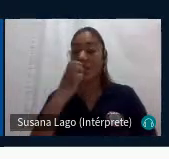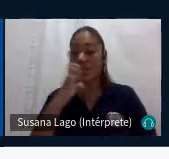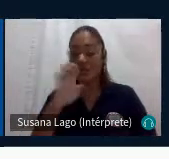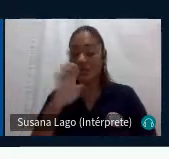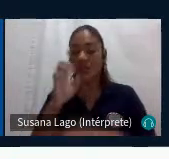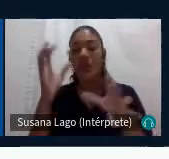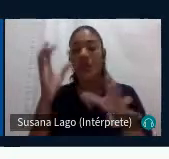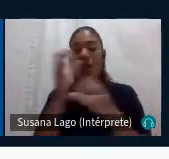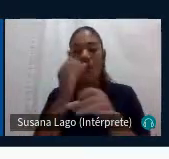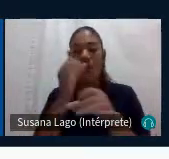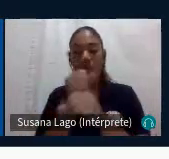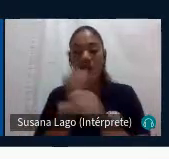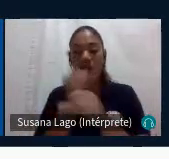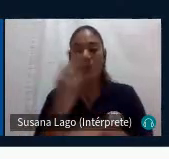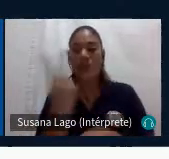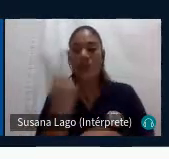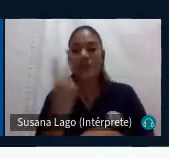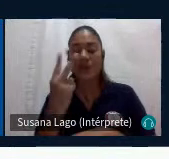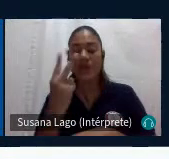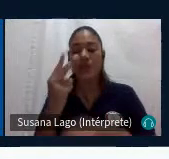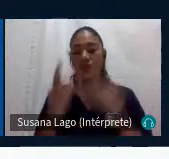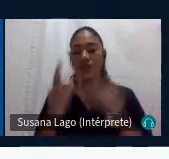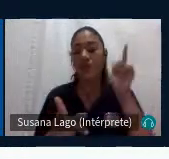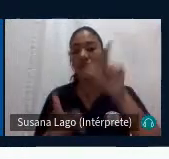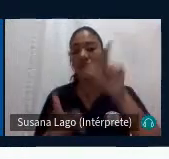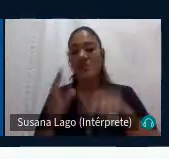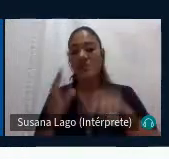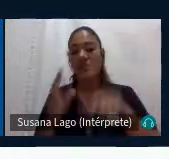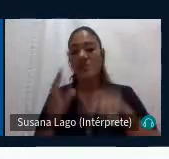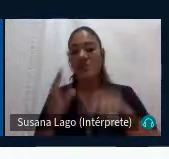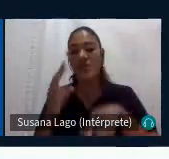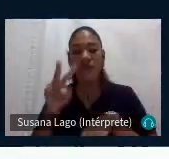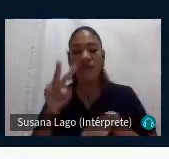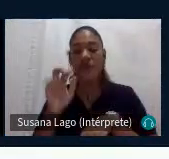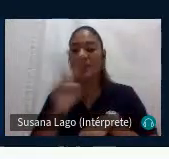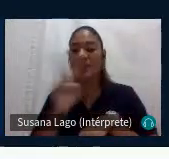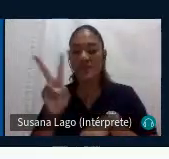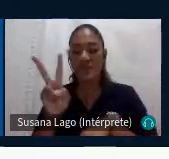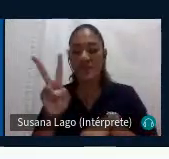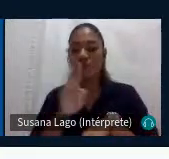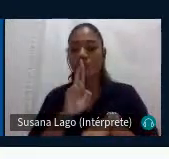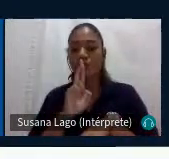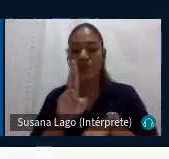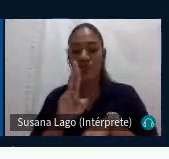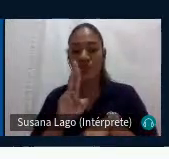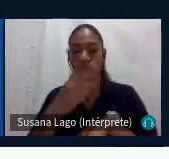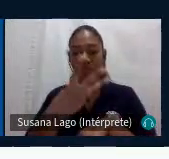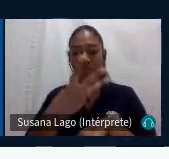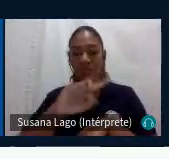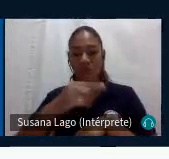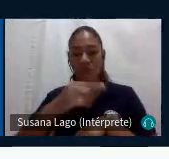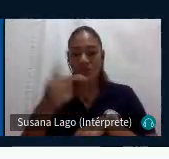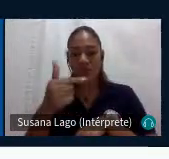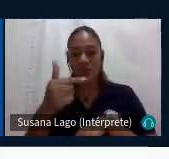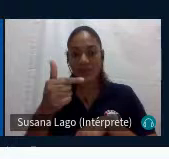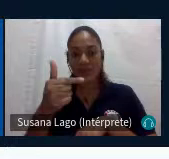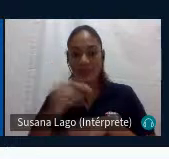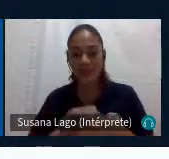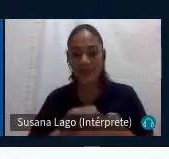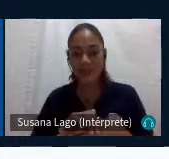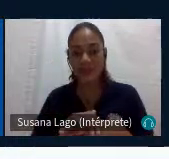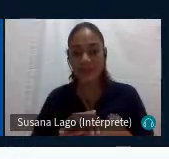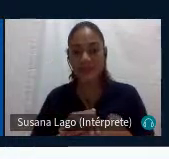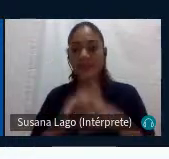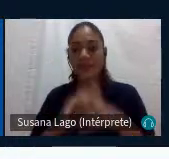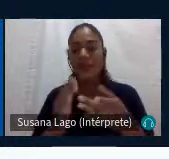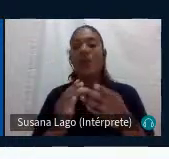tensão no resistor é de 7,3 volts. Então, passando para a resolução,